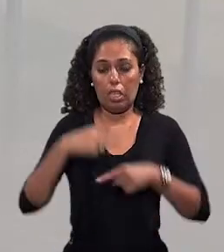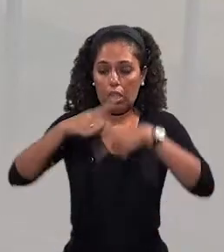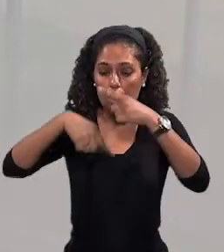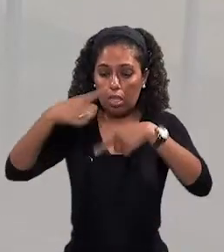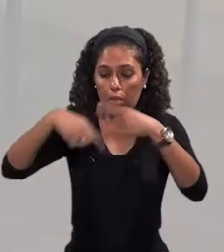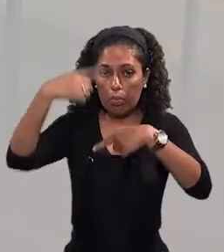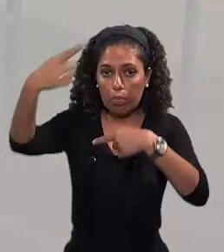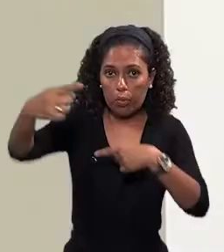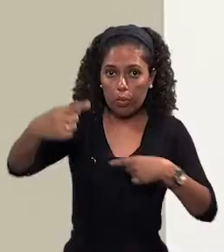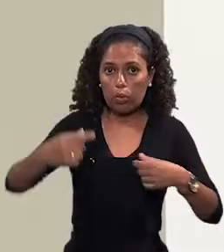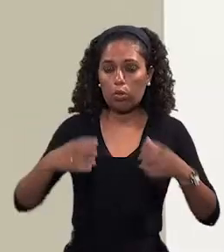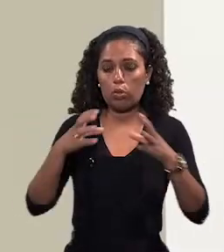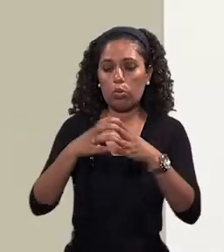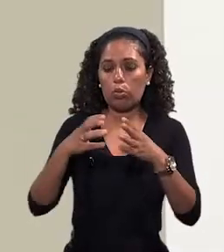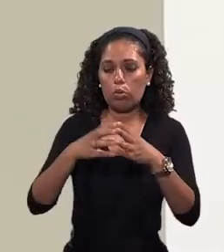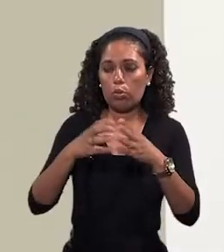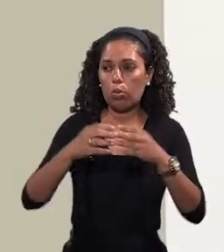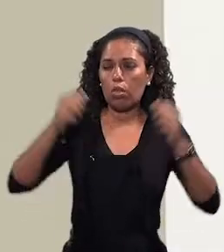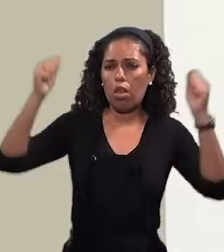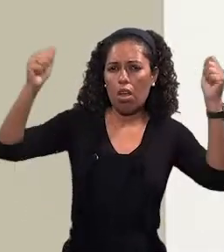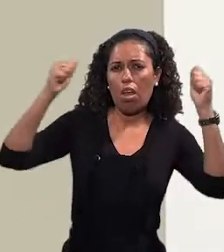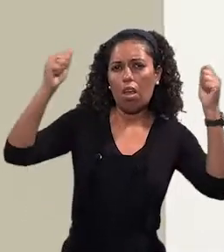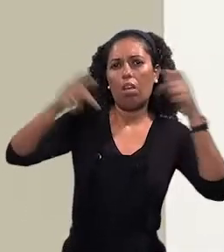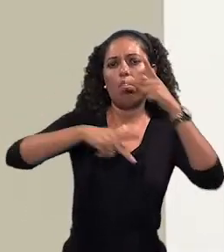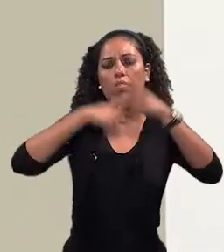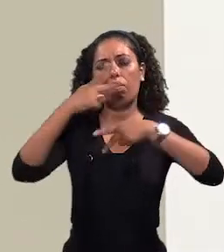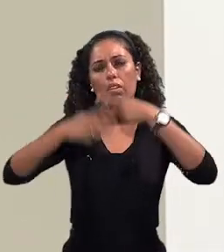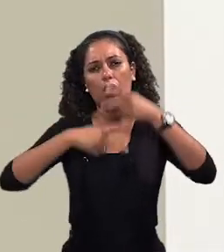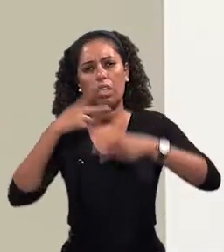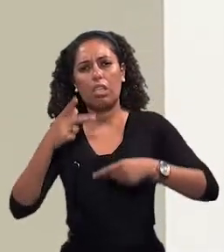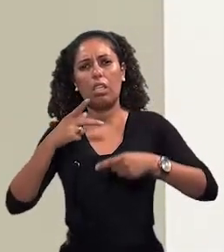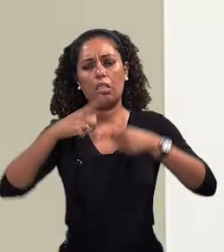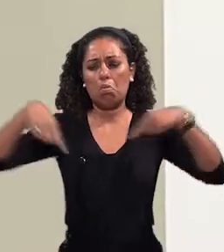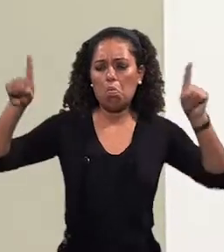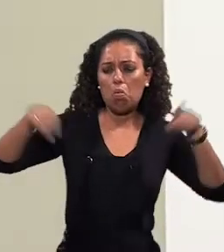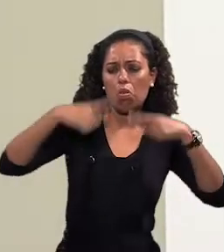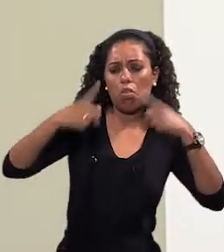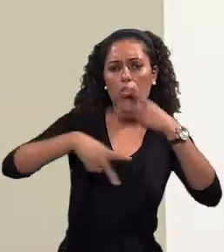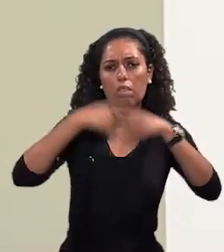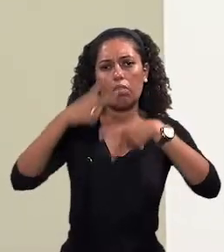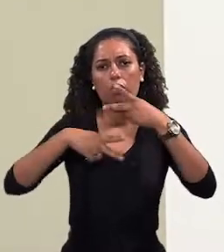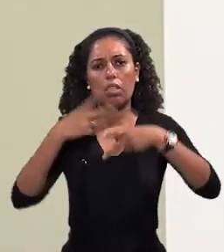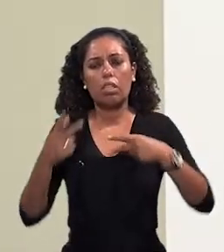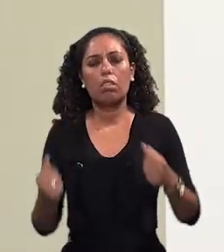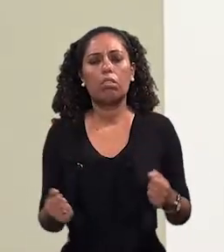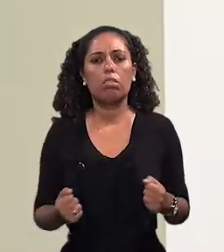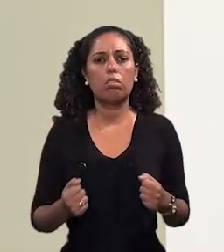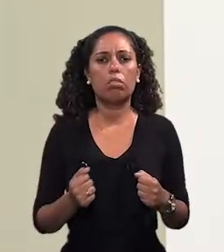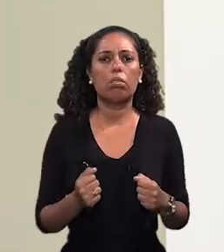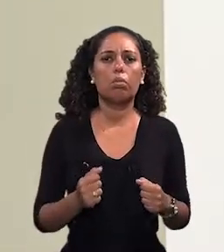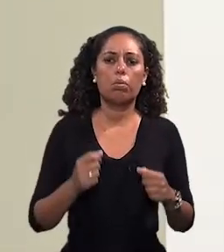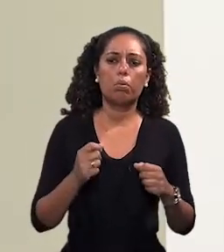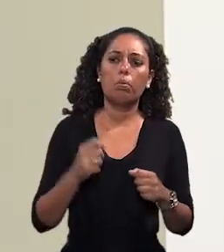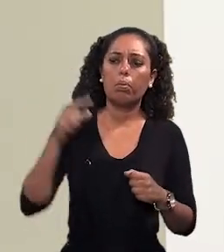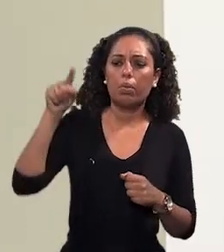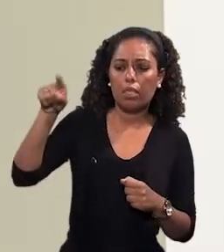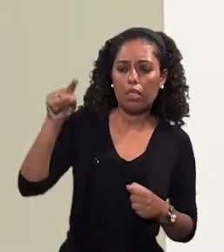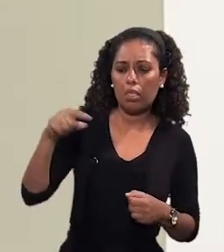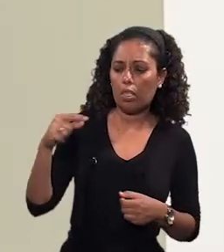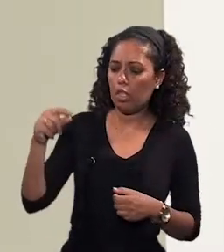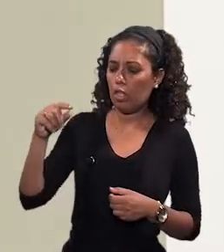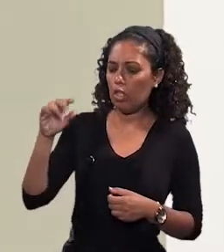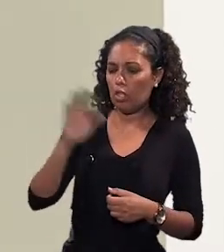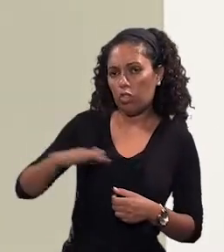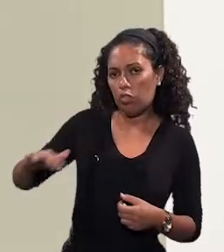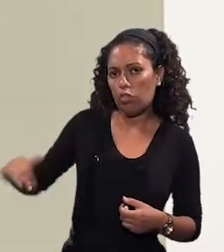Então, desde então, a torcida vem cantando sempre aos 10 minutos do primeiro tempo, 10 minutos do segundo tempo, uma canção muito bonita que fizeram